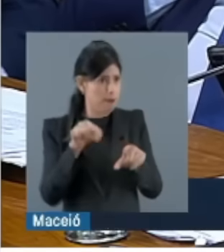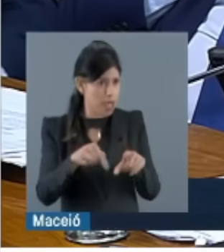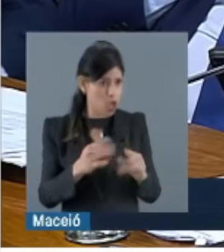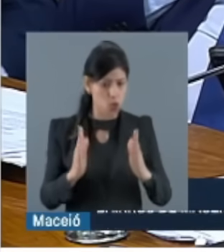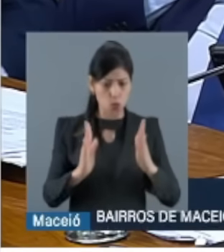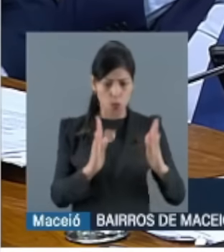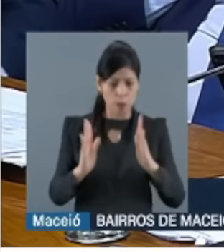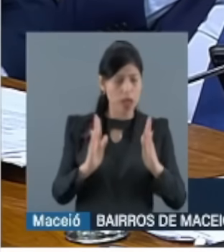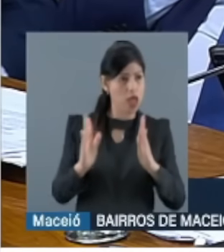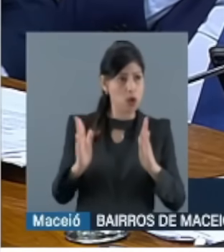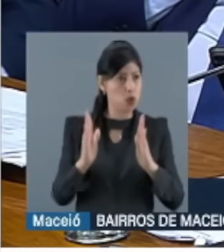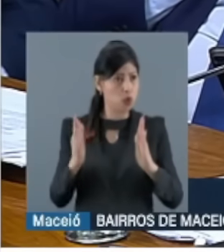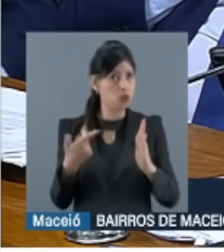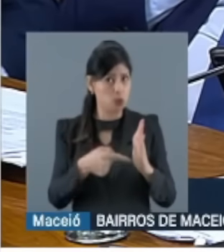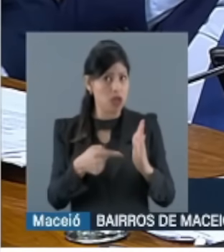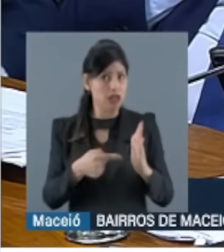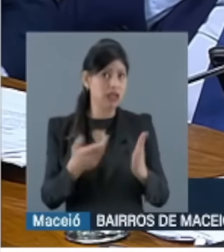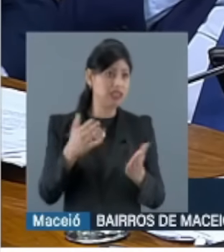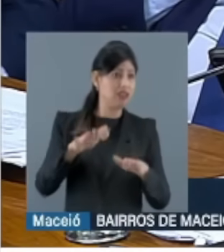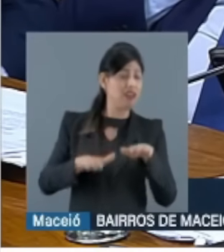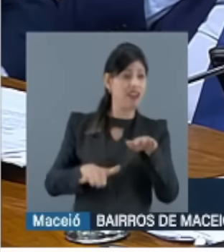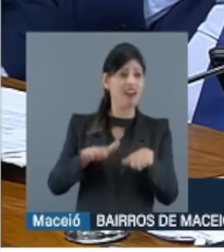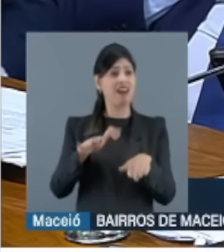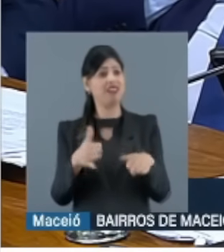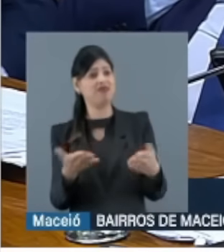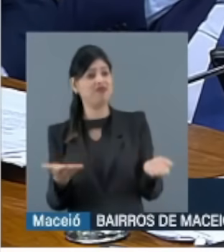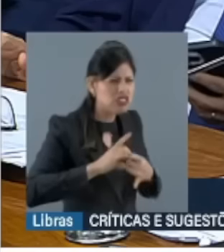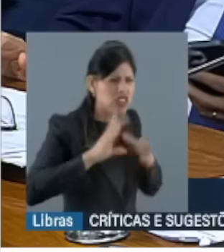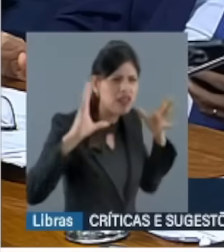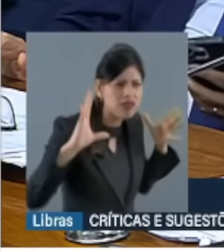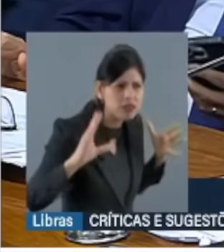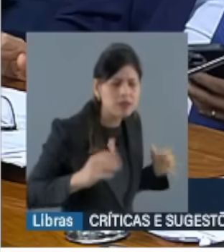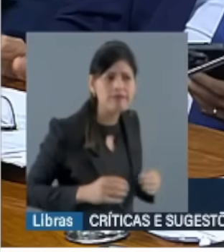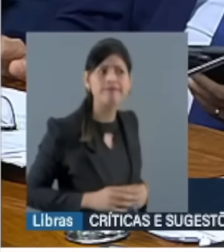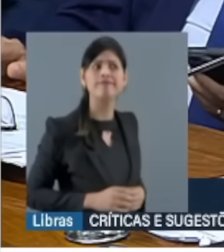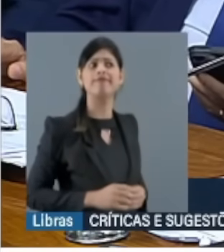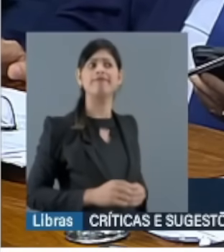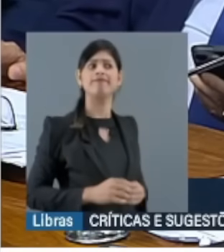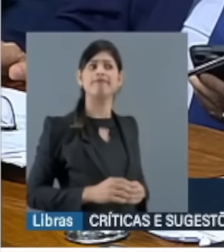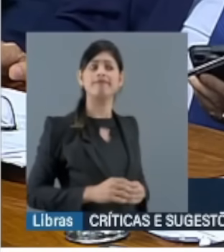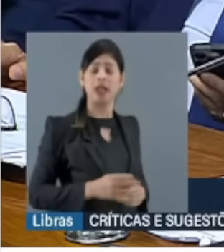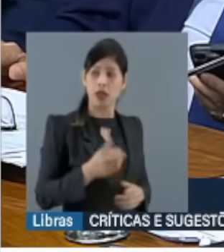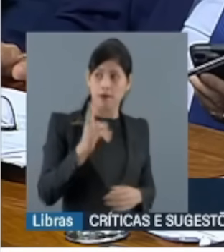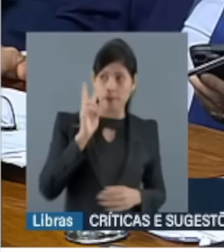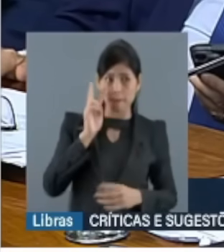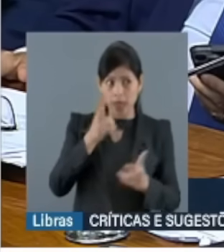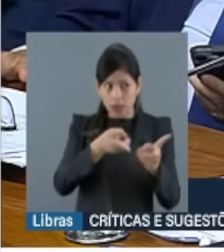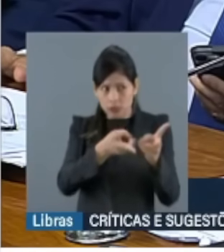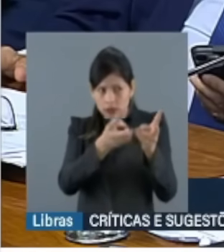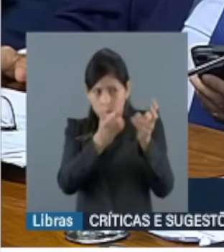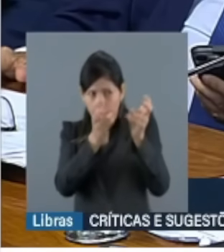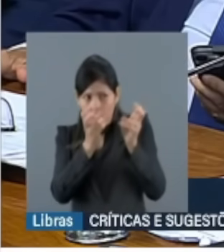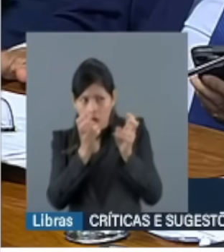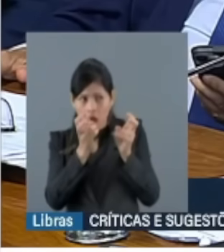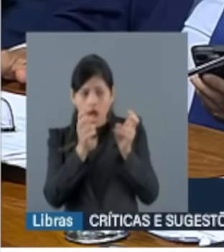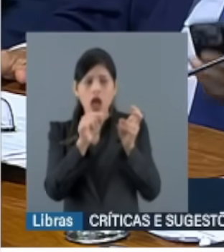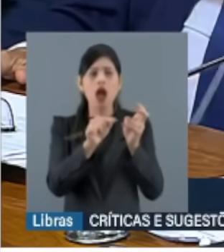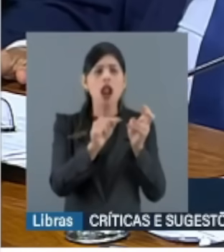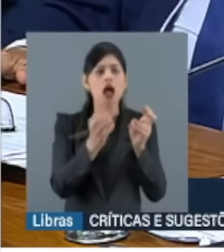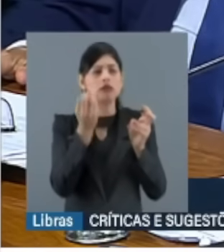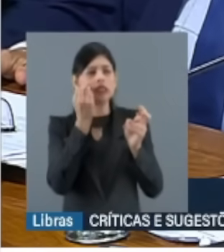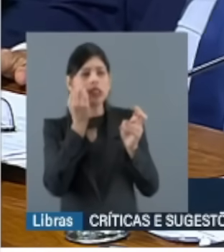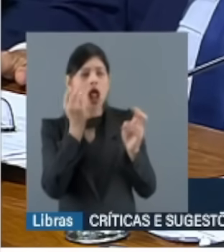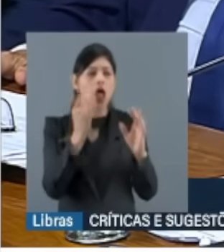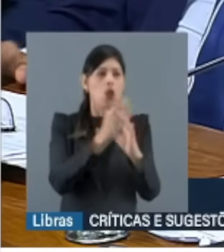mandato do parlamentar tá sendo relativizada e banalizada veja a censura prévia o camento da